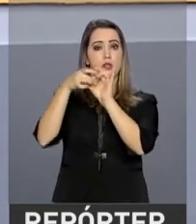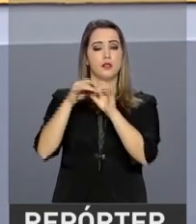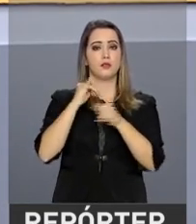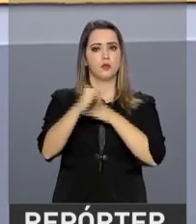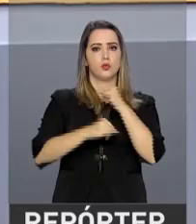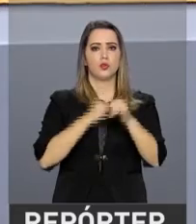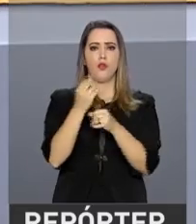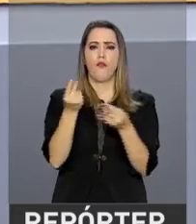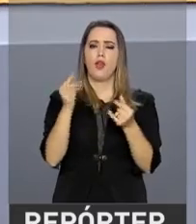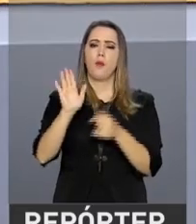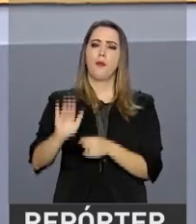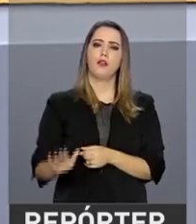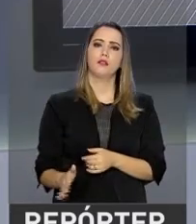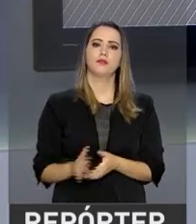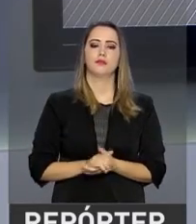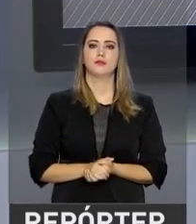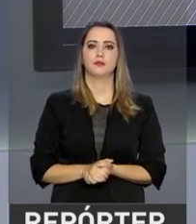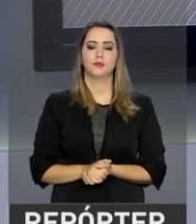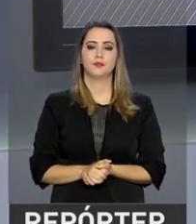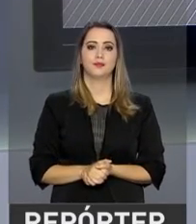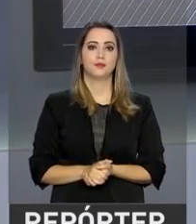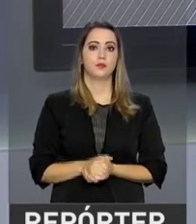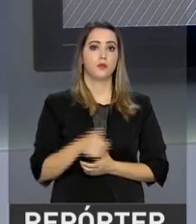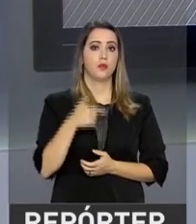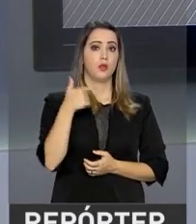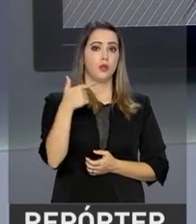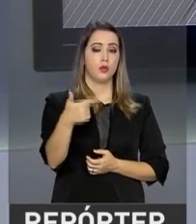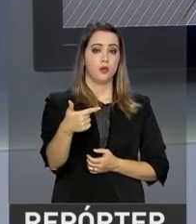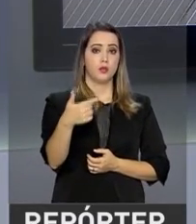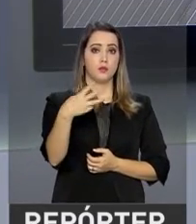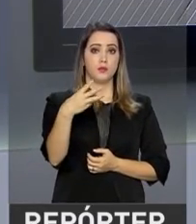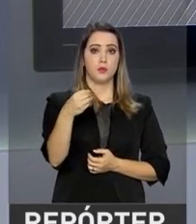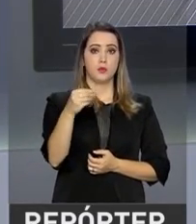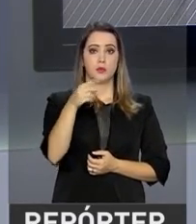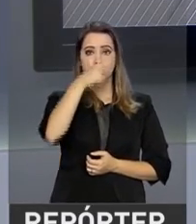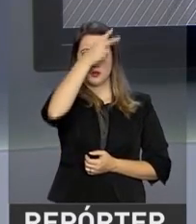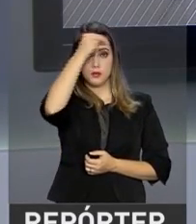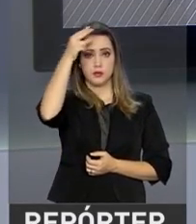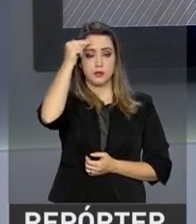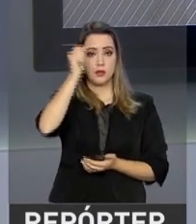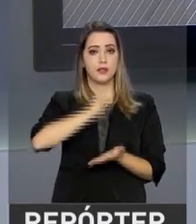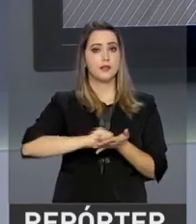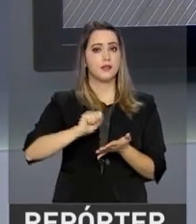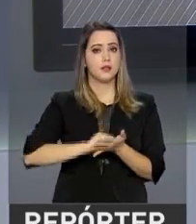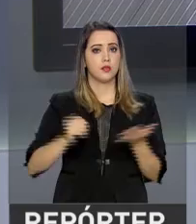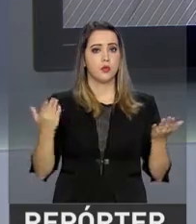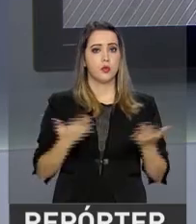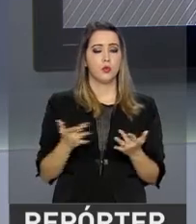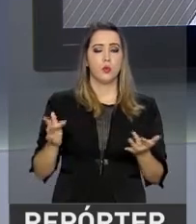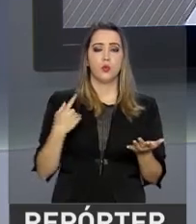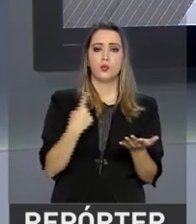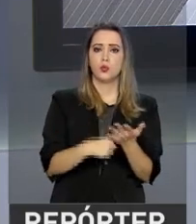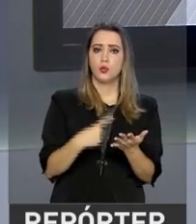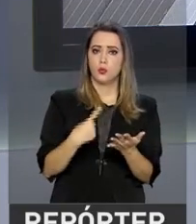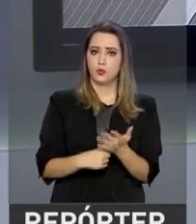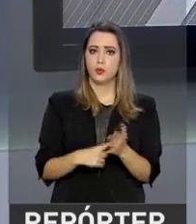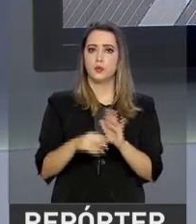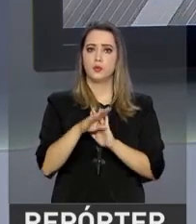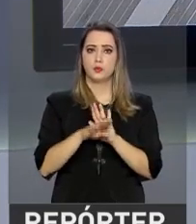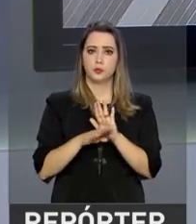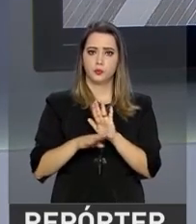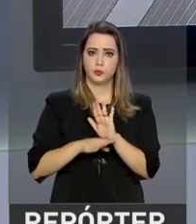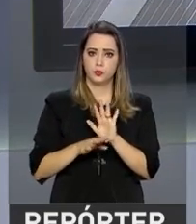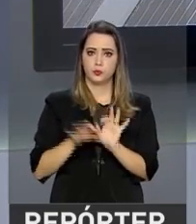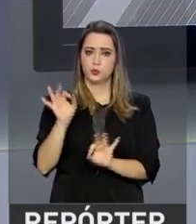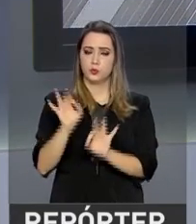a preços reduzidos dois mil e 300 prefeitos assinam hoje a adesão ao programa esses termos definem a